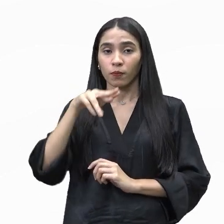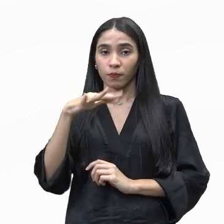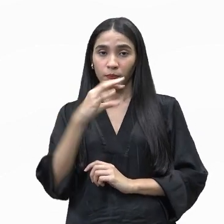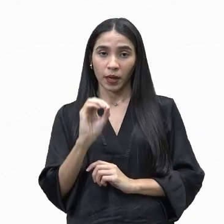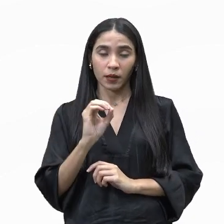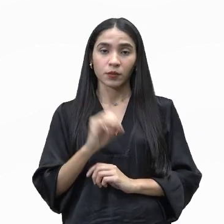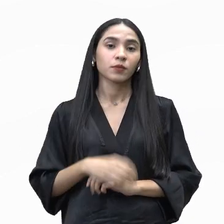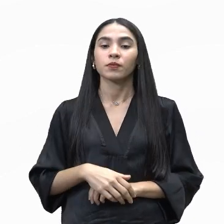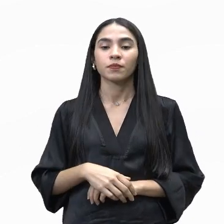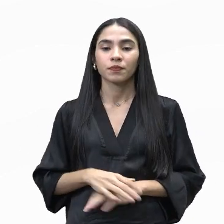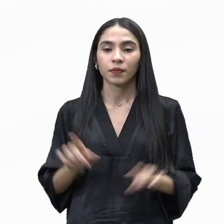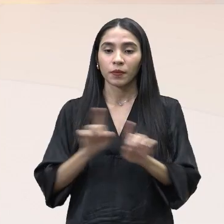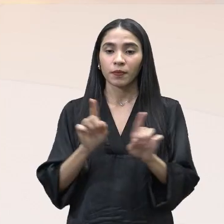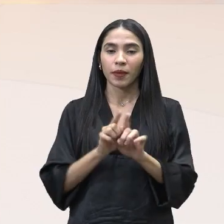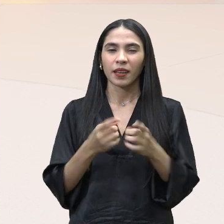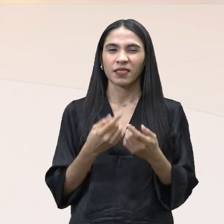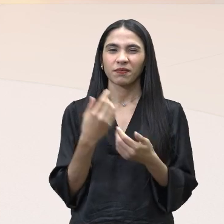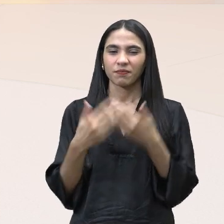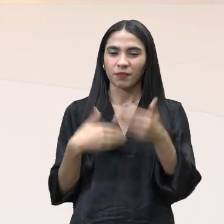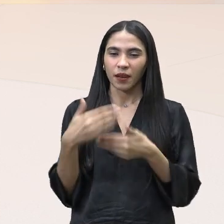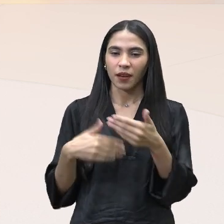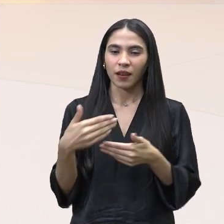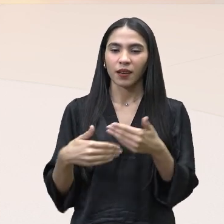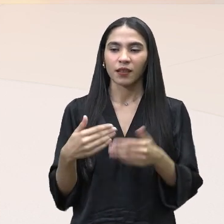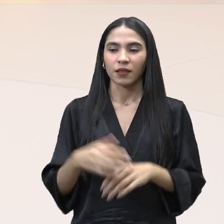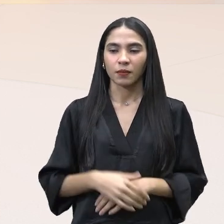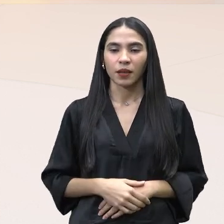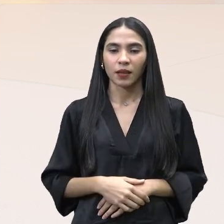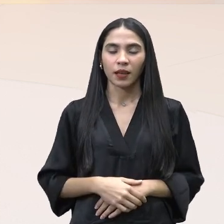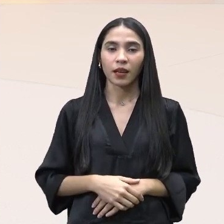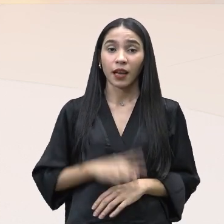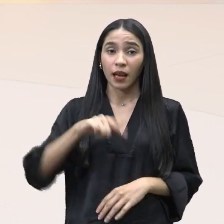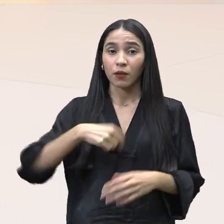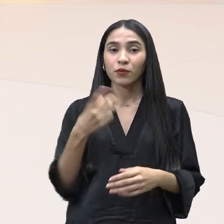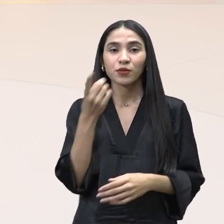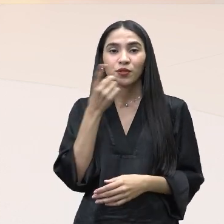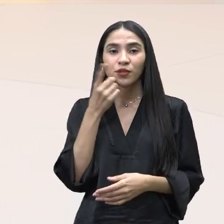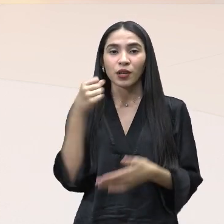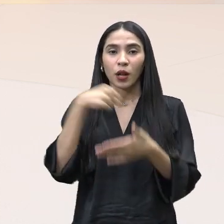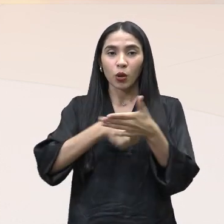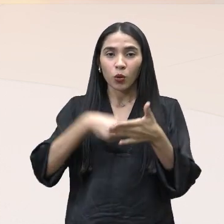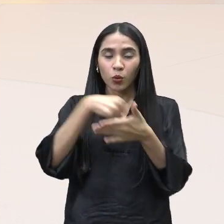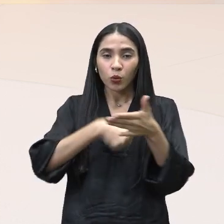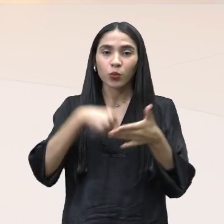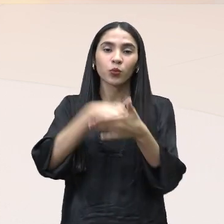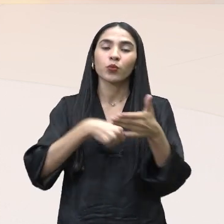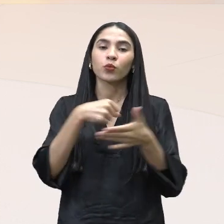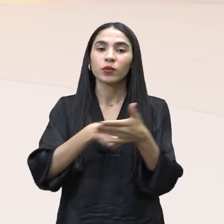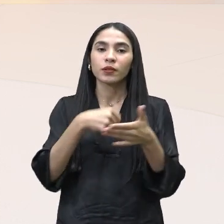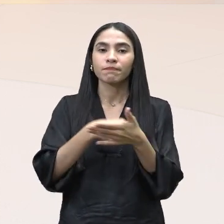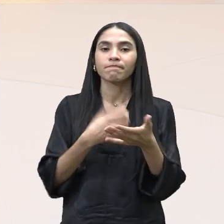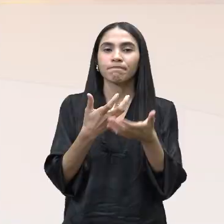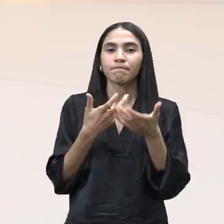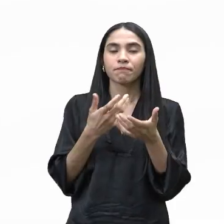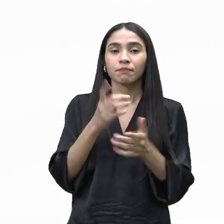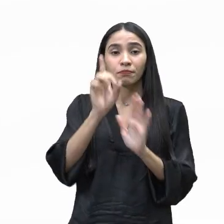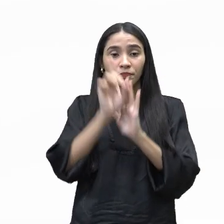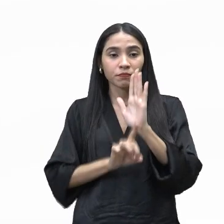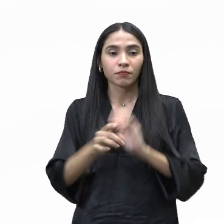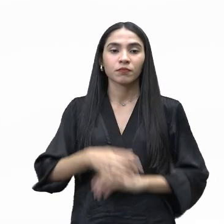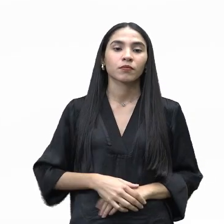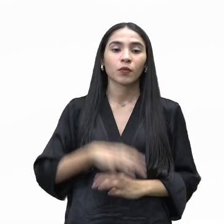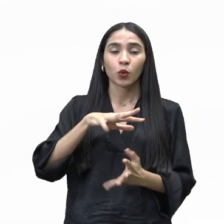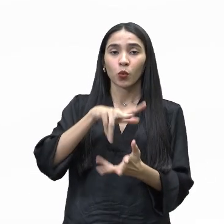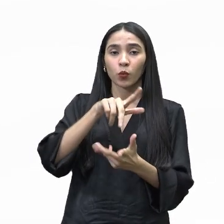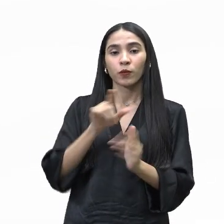já está muito romantizado, né? Que esse dia é um dia de luta, né? De busca dos seus direitos. O mundo e o